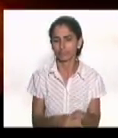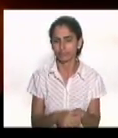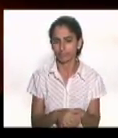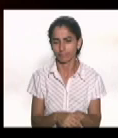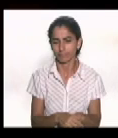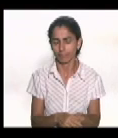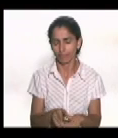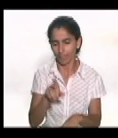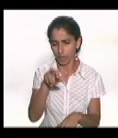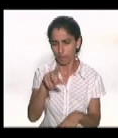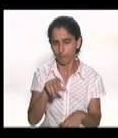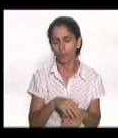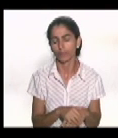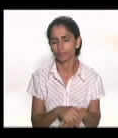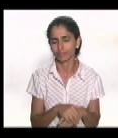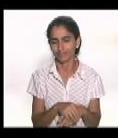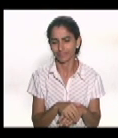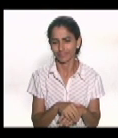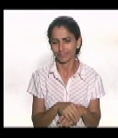Brother!